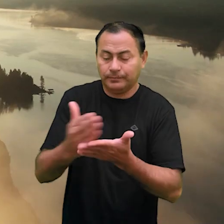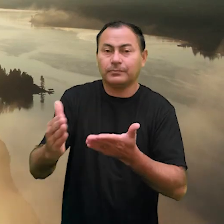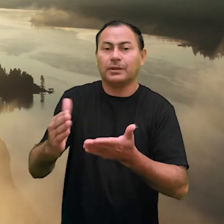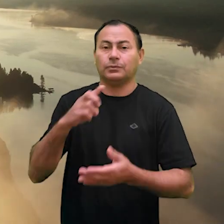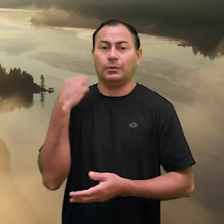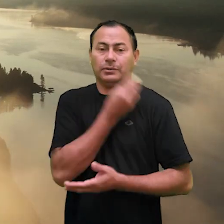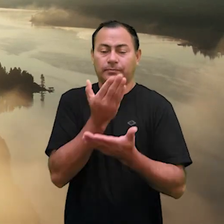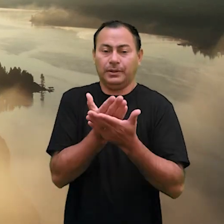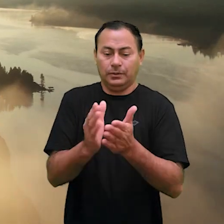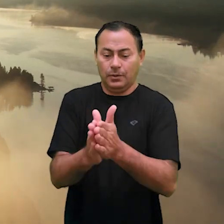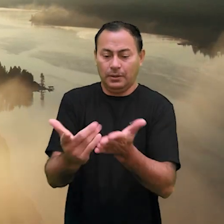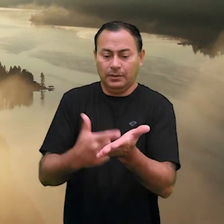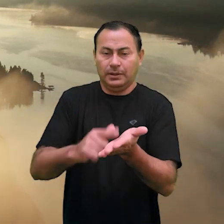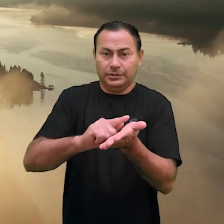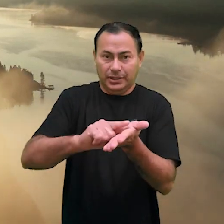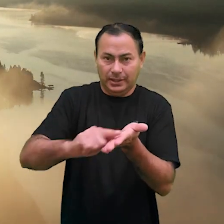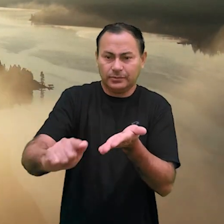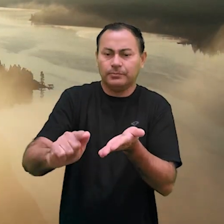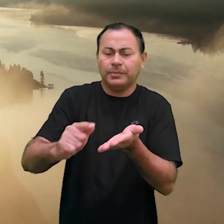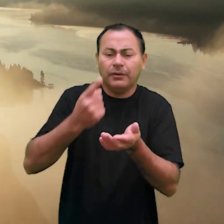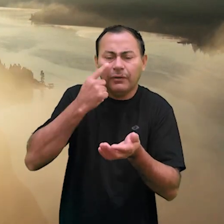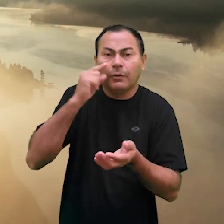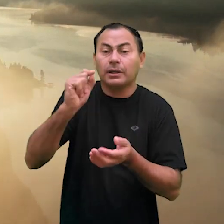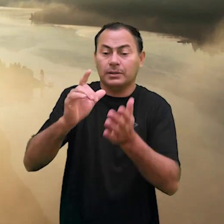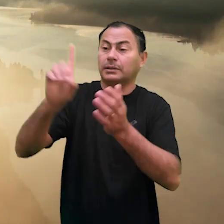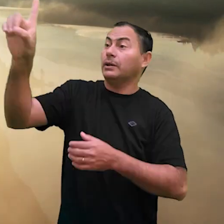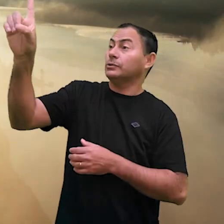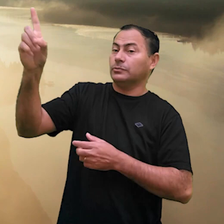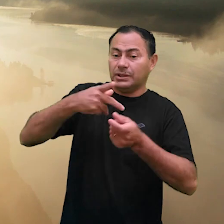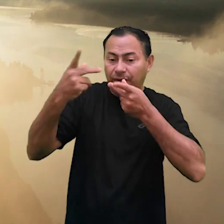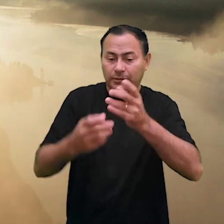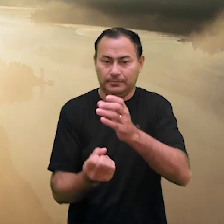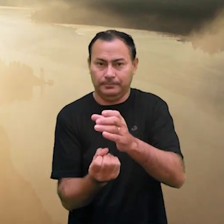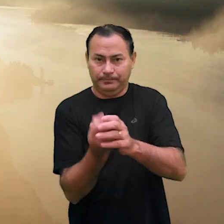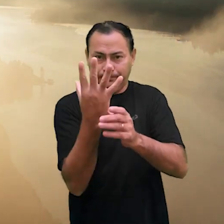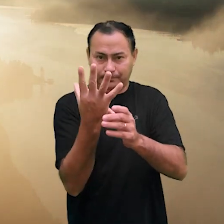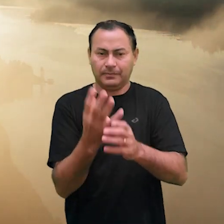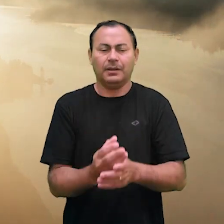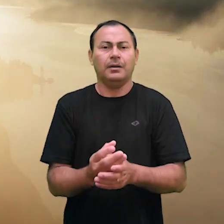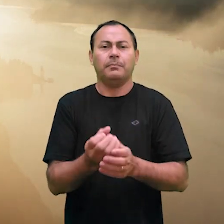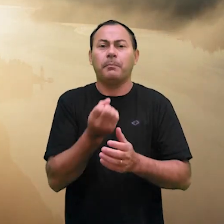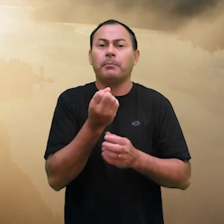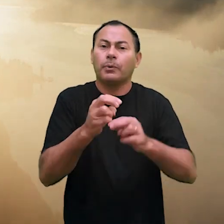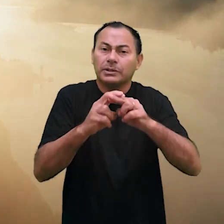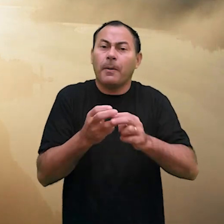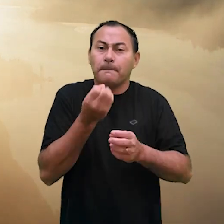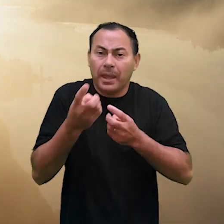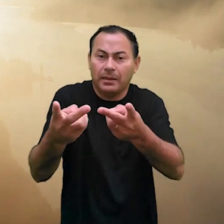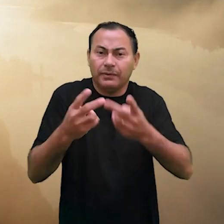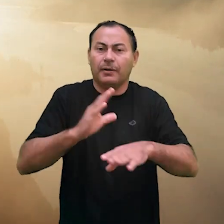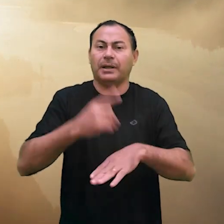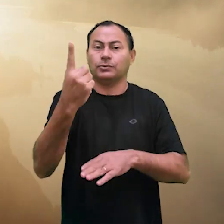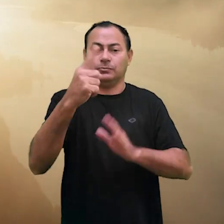Na lição de hoje vamos começar nosso estudo do livro de Gênesis, examinando o que Deus nos diz sobre a criação. Portanto,